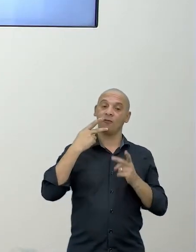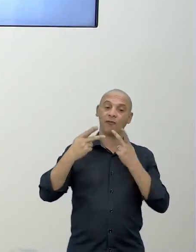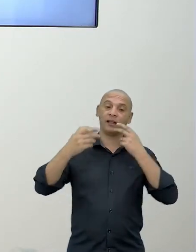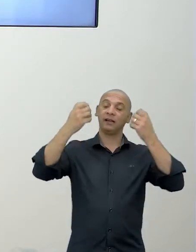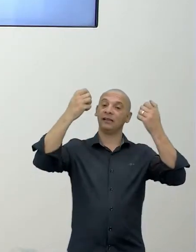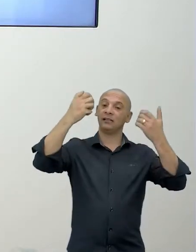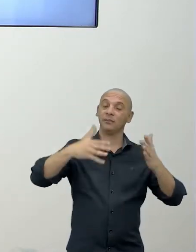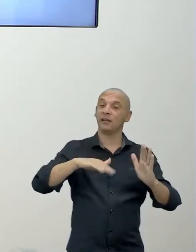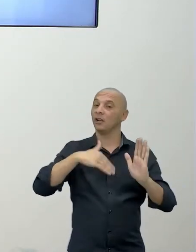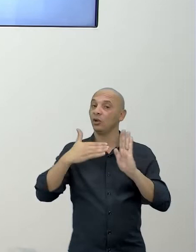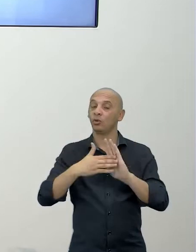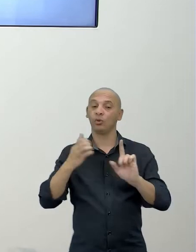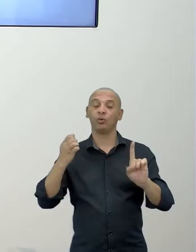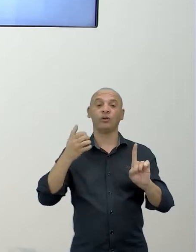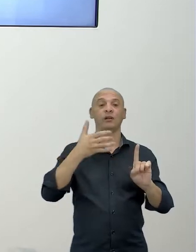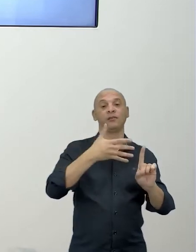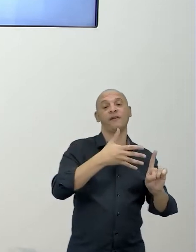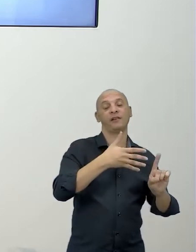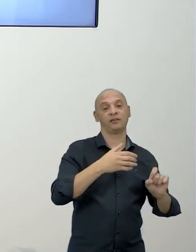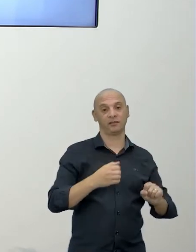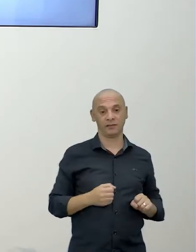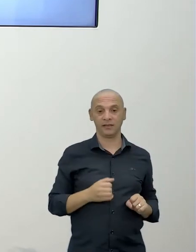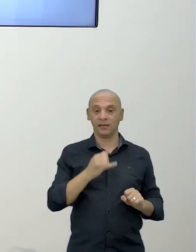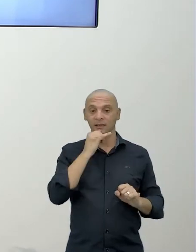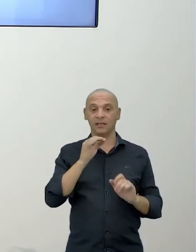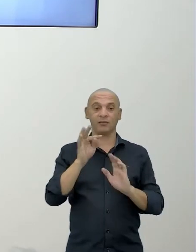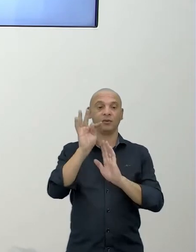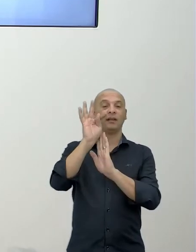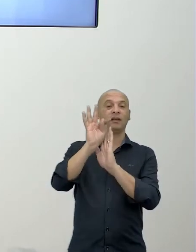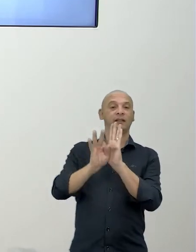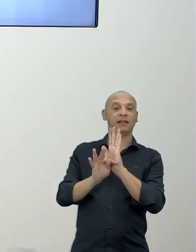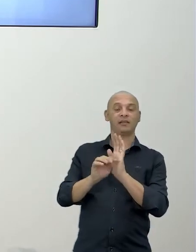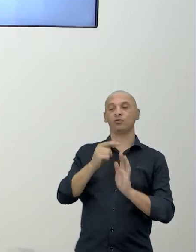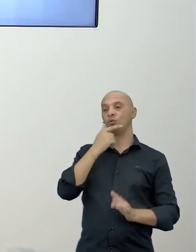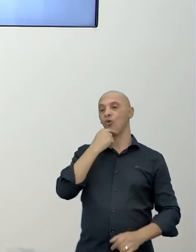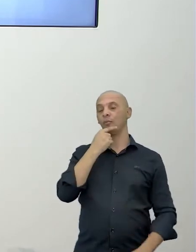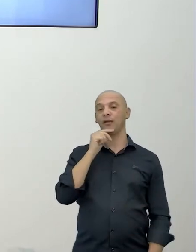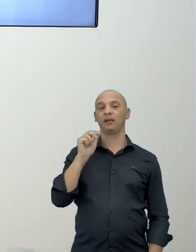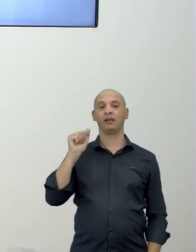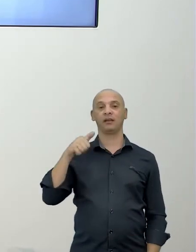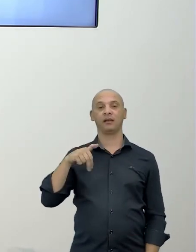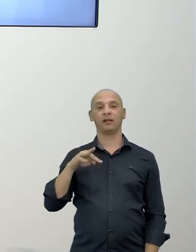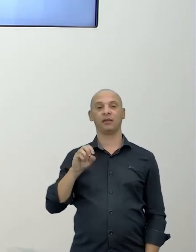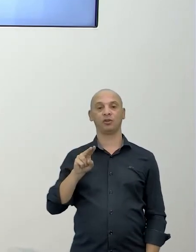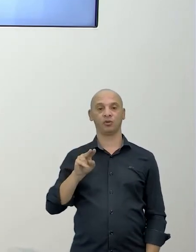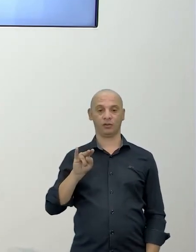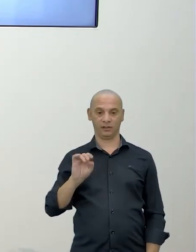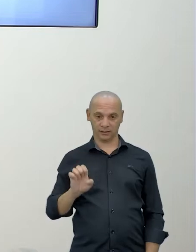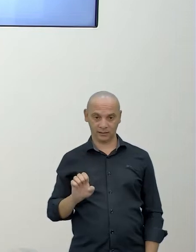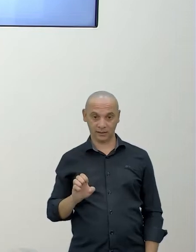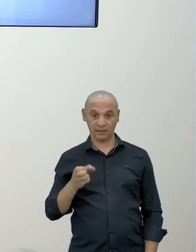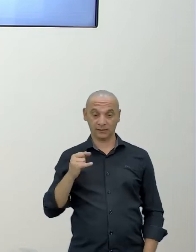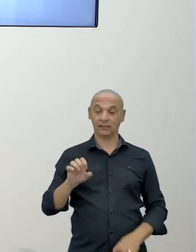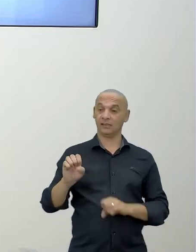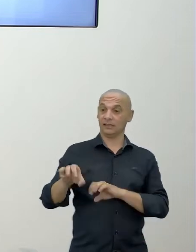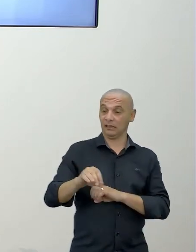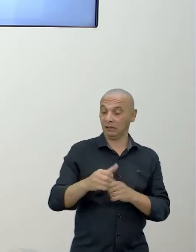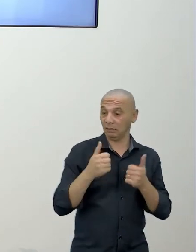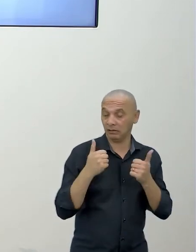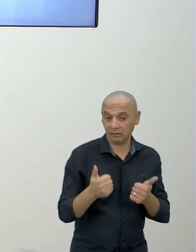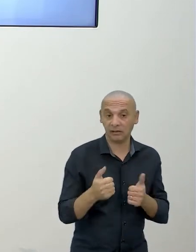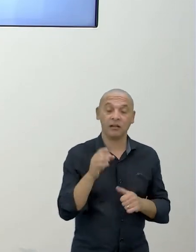Normalmente aparece elaborado pelo CMSP. Só que eu tenho que dizer todas as fontes de onde eu tirei. Eu escrevi um